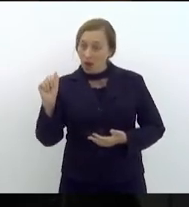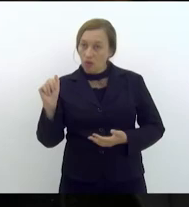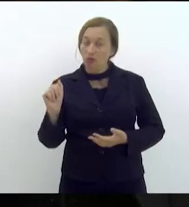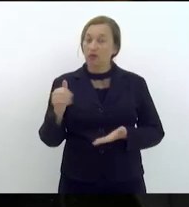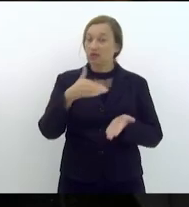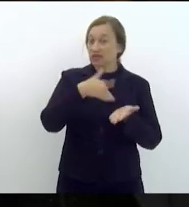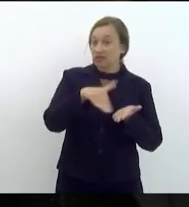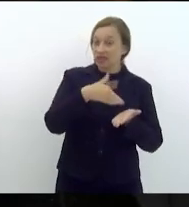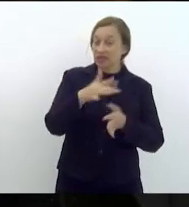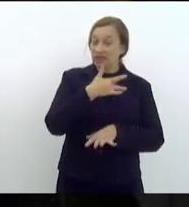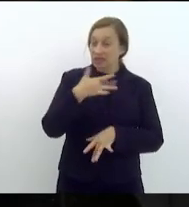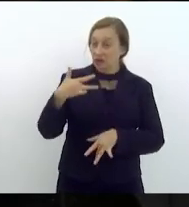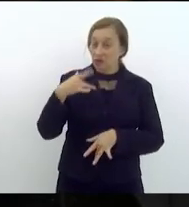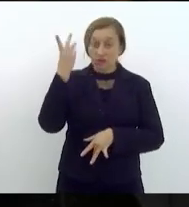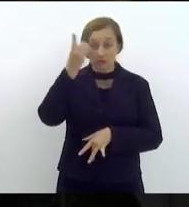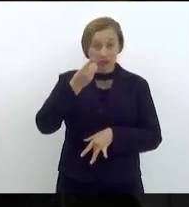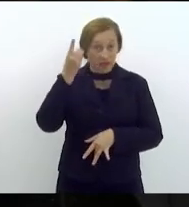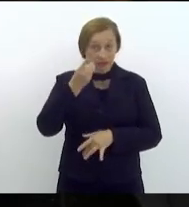saúde